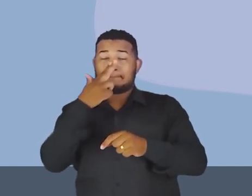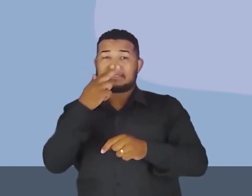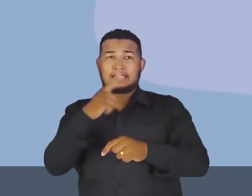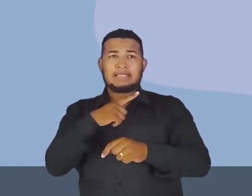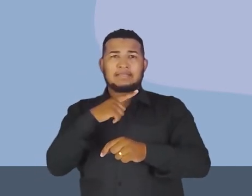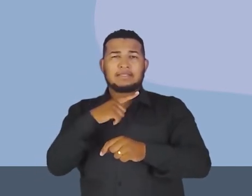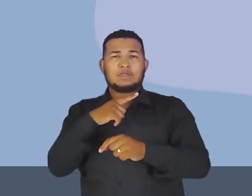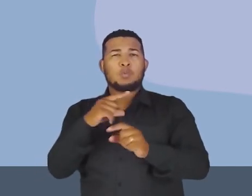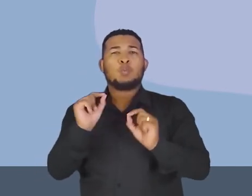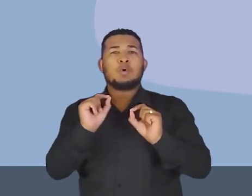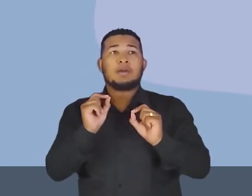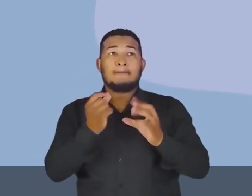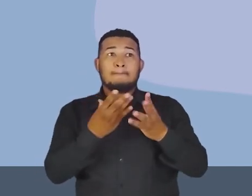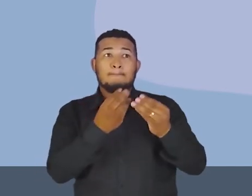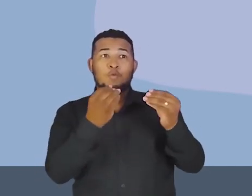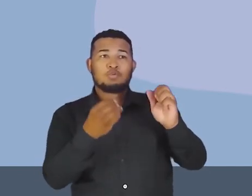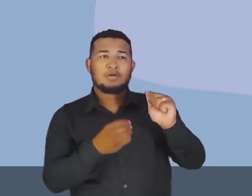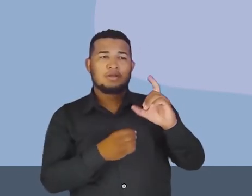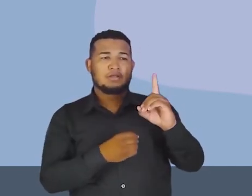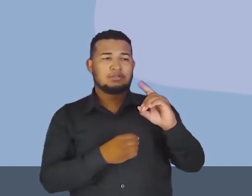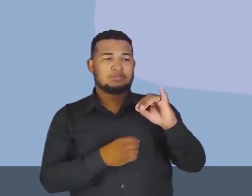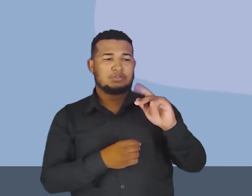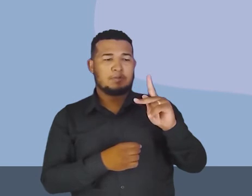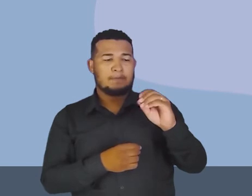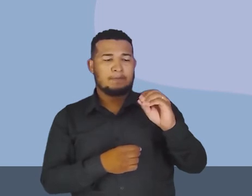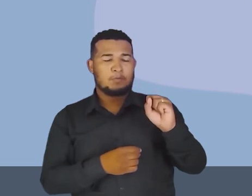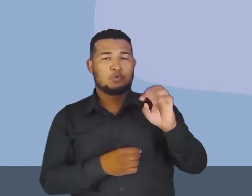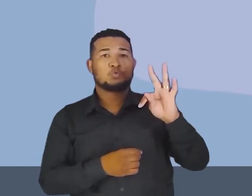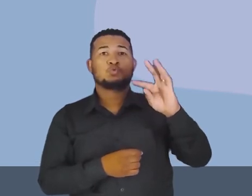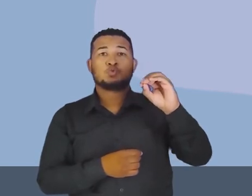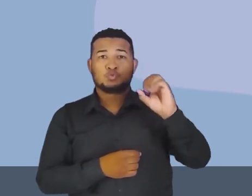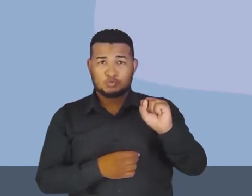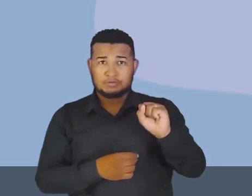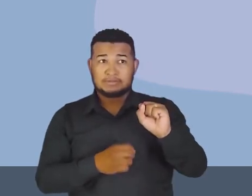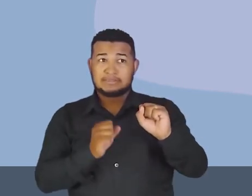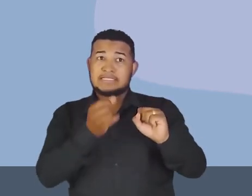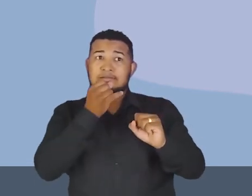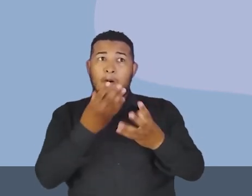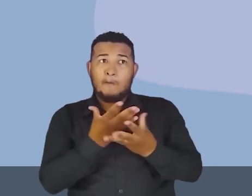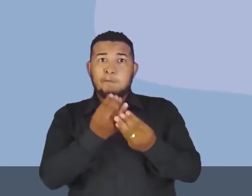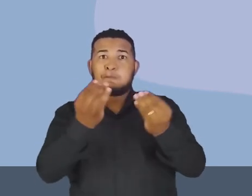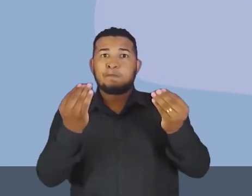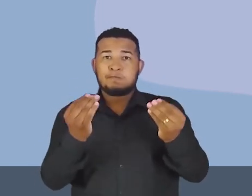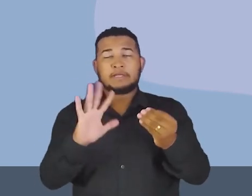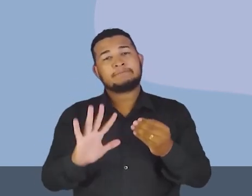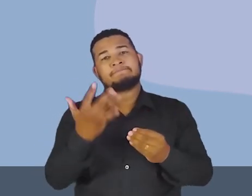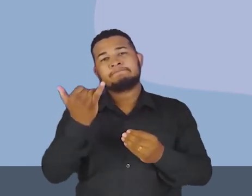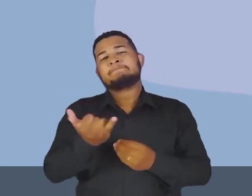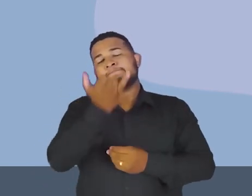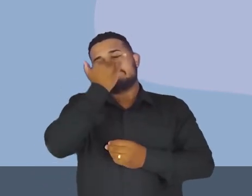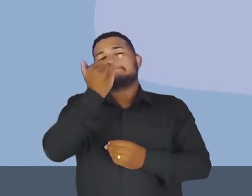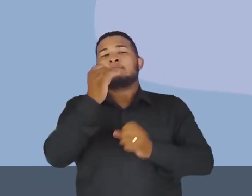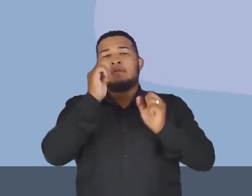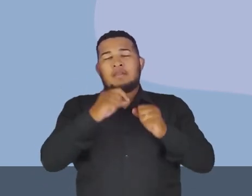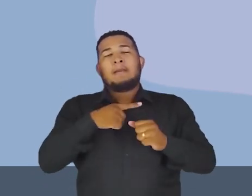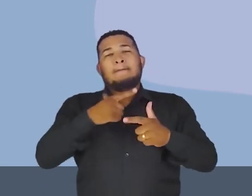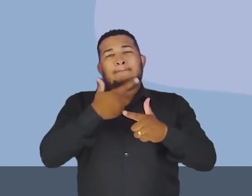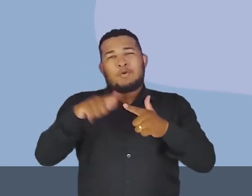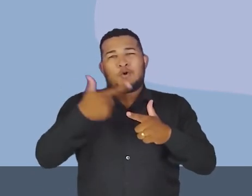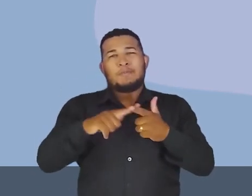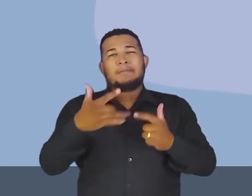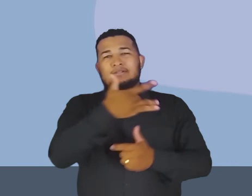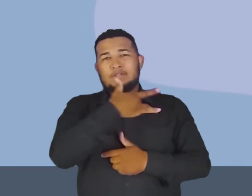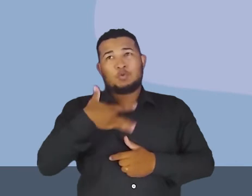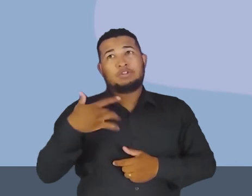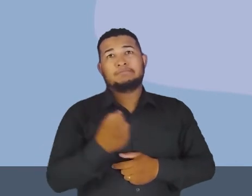massa rica em adipócitos, rica em lipídios, né, que em excesso pode ser responsável por diversos males